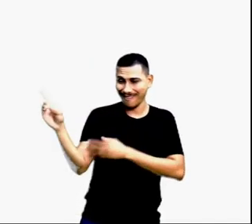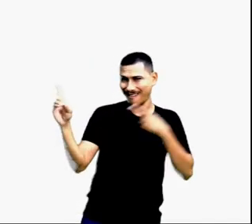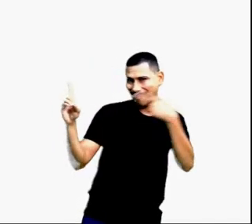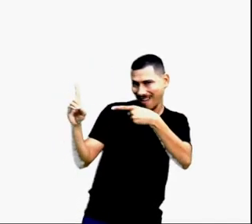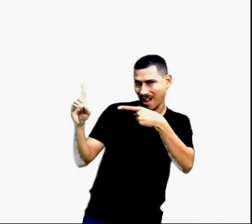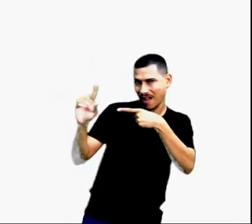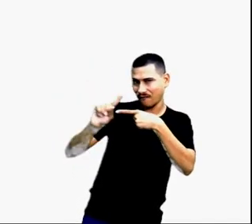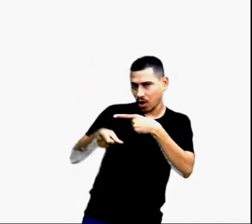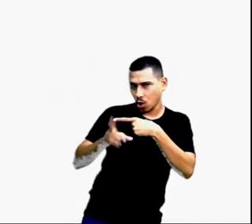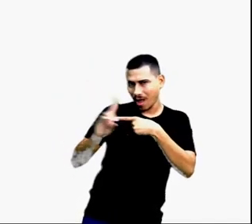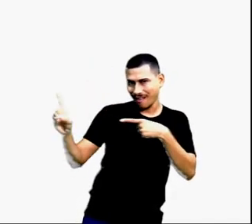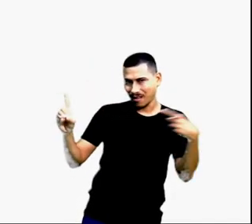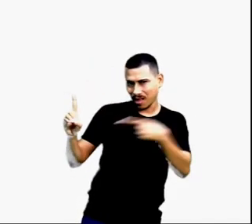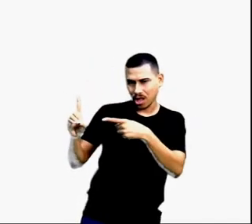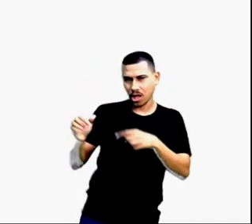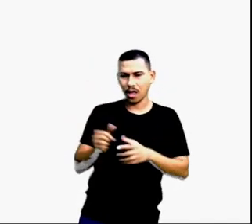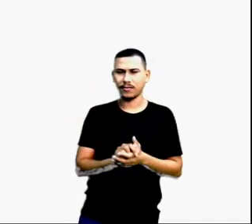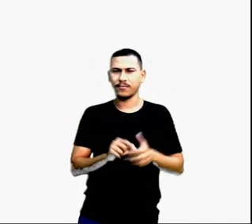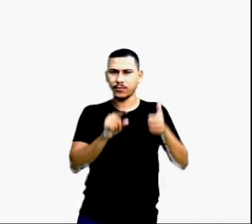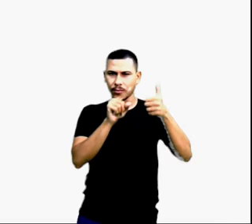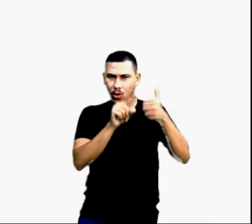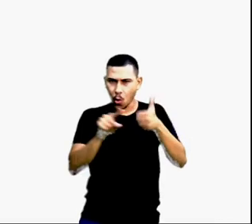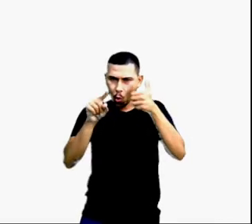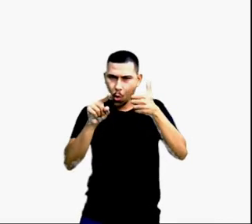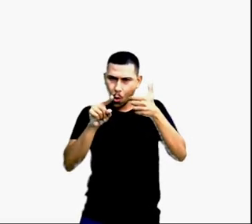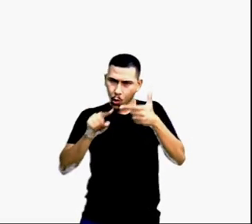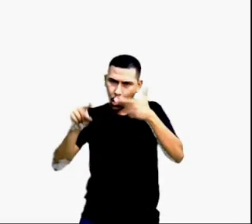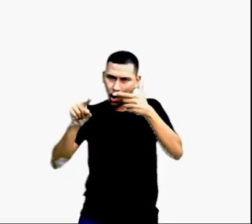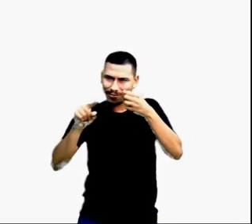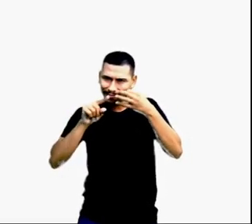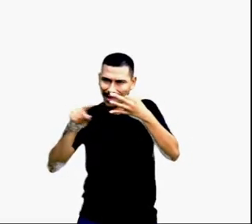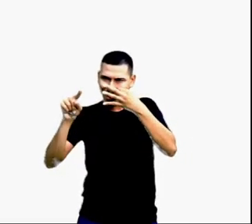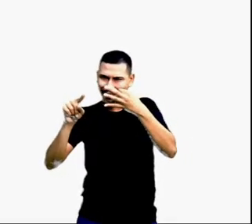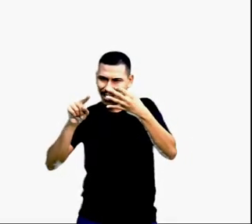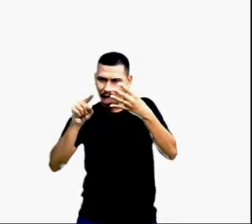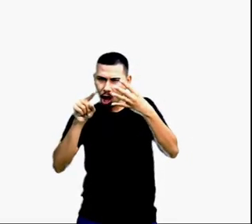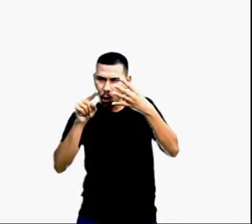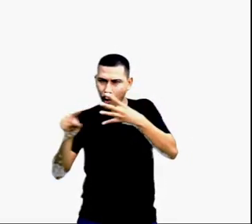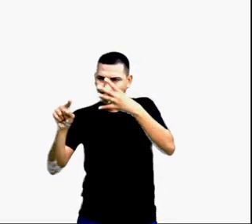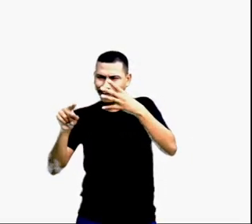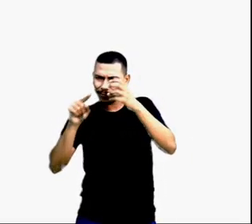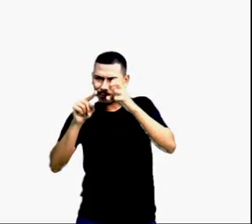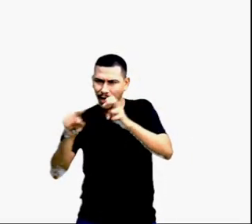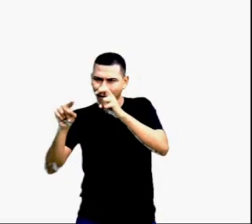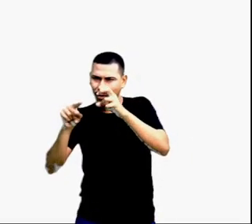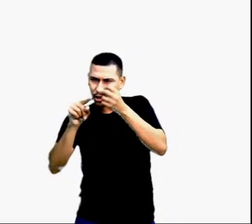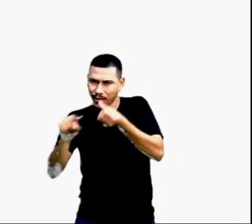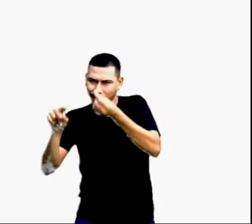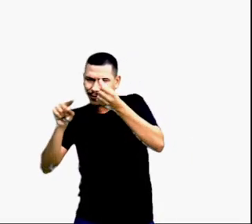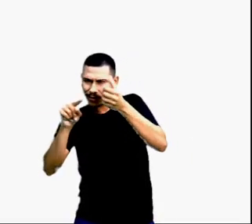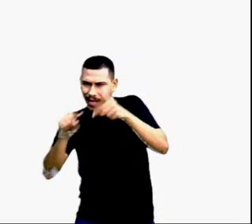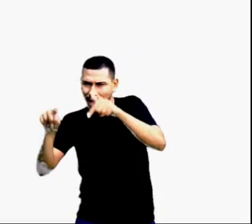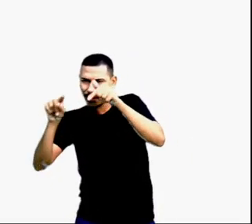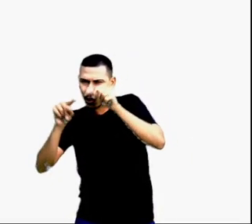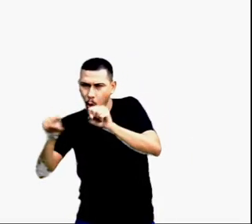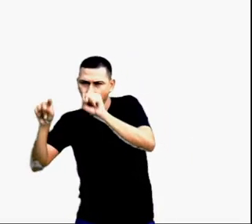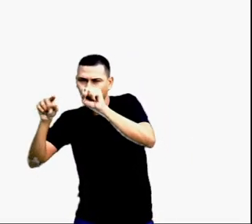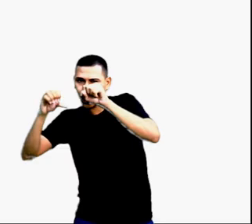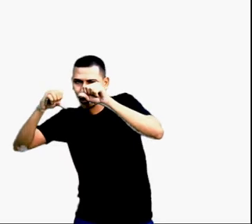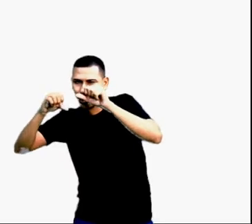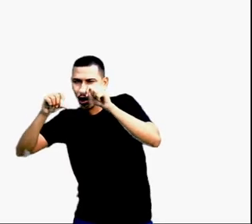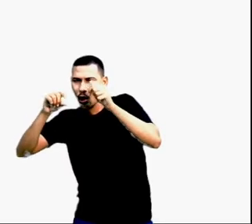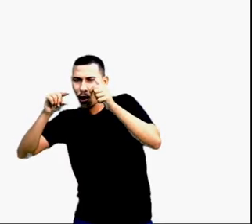então uma duas três quatro cinco seis sete oito mais